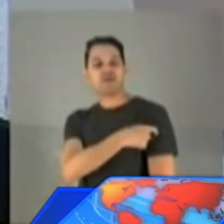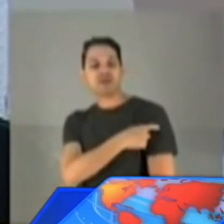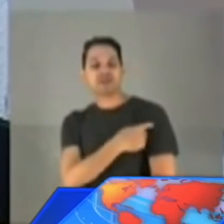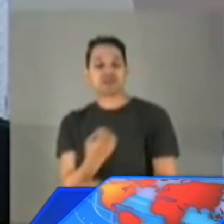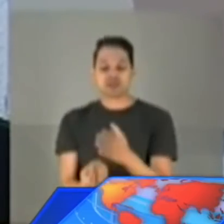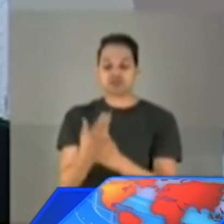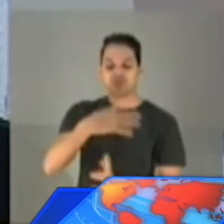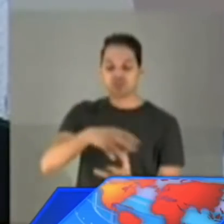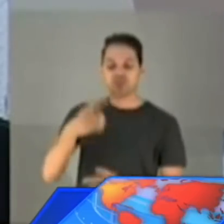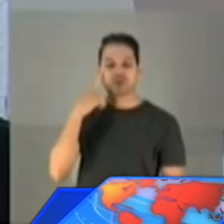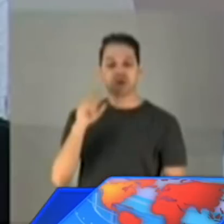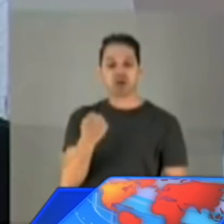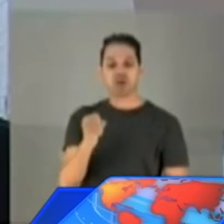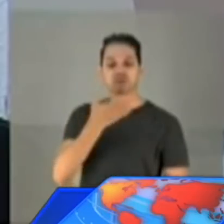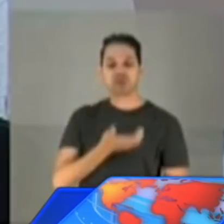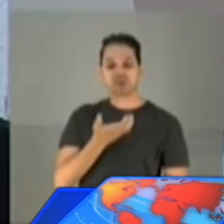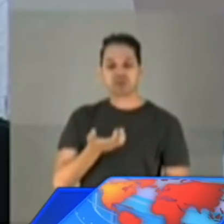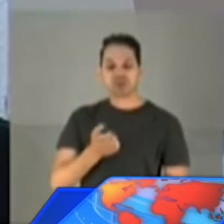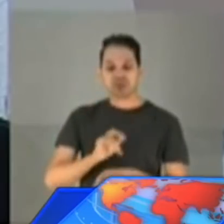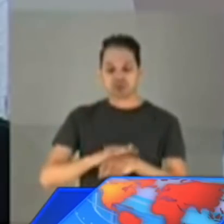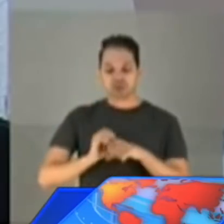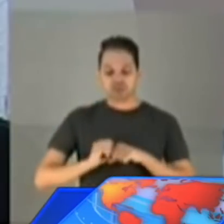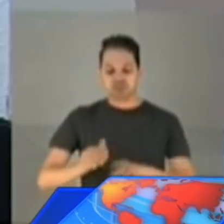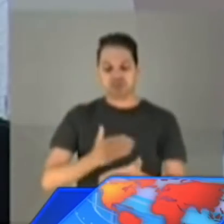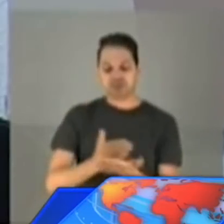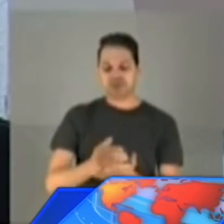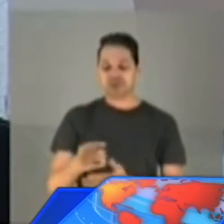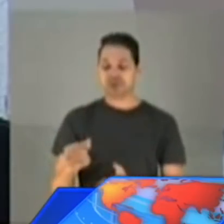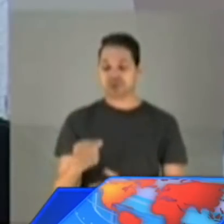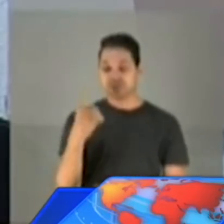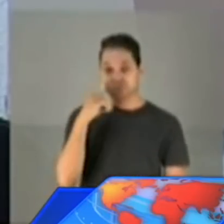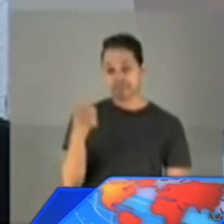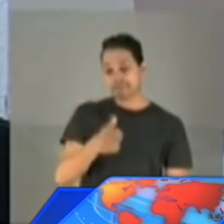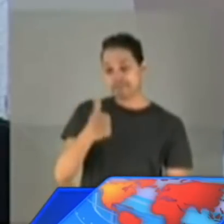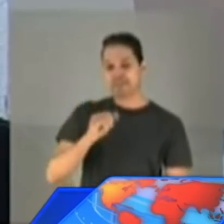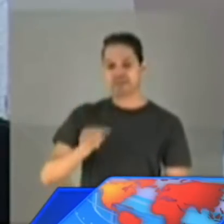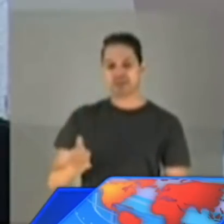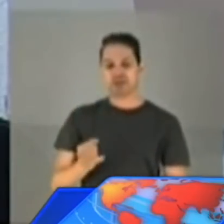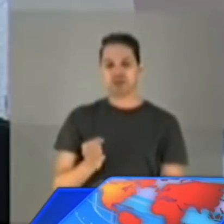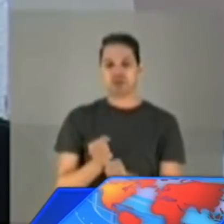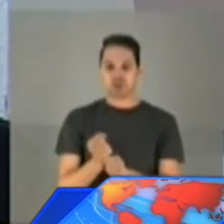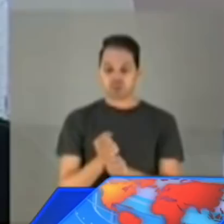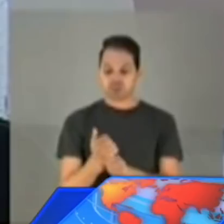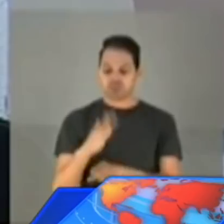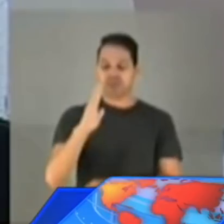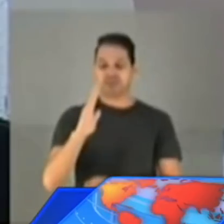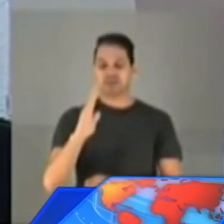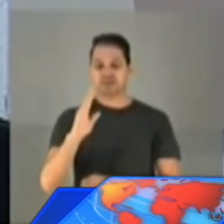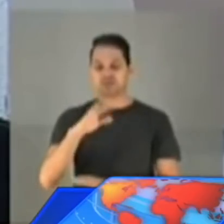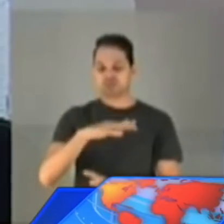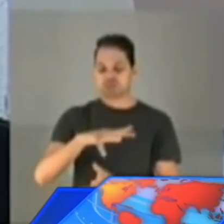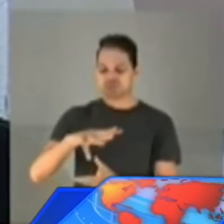de dezembro. A epidemia começou no dia 1 de janeiro. Teve mais de um ano de pandemia no